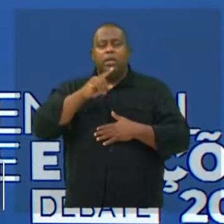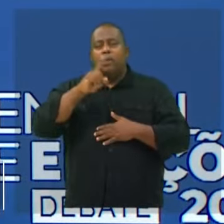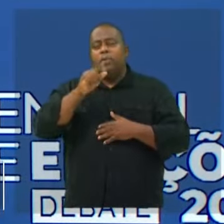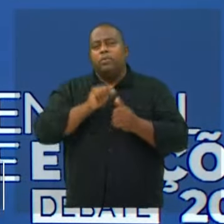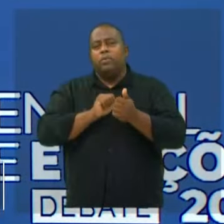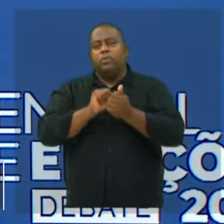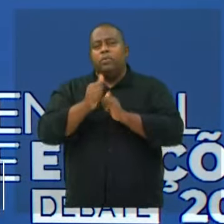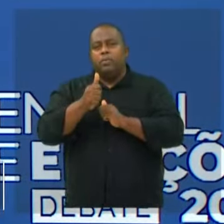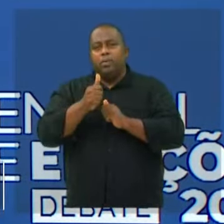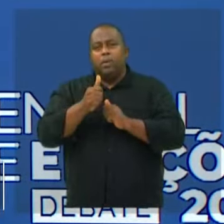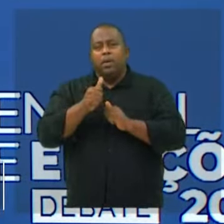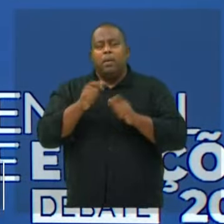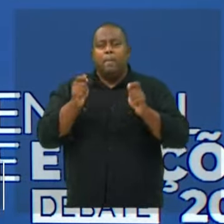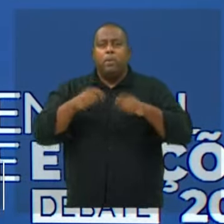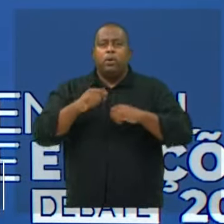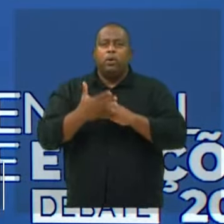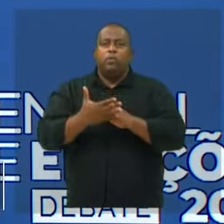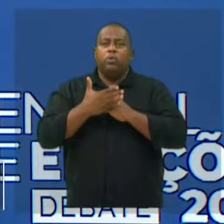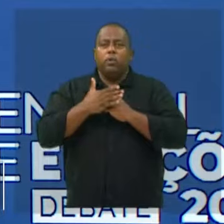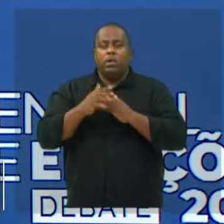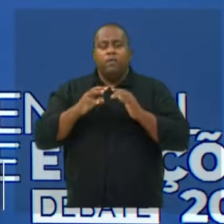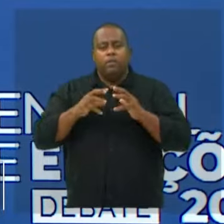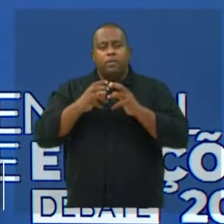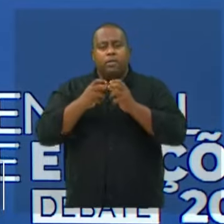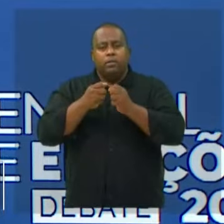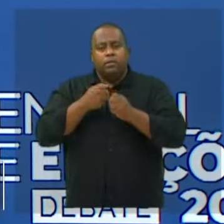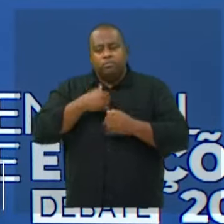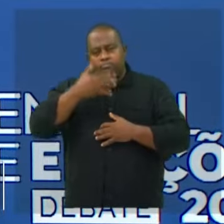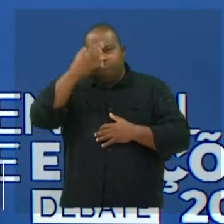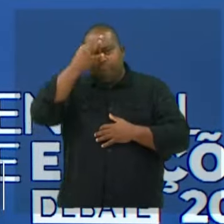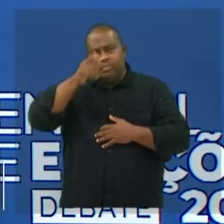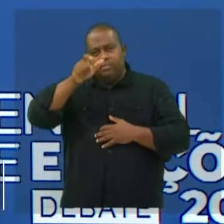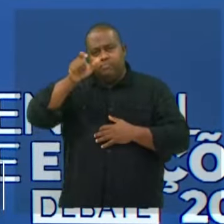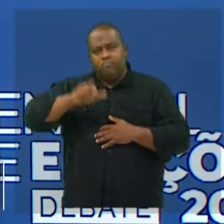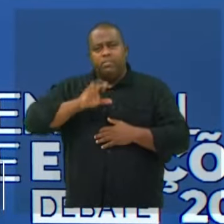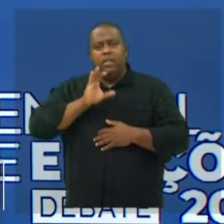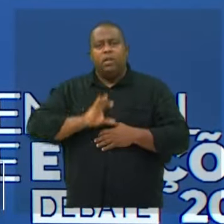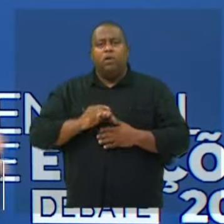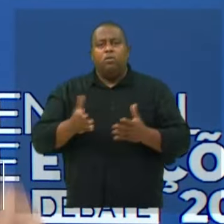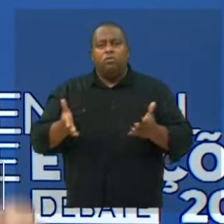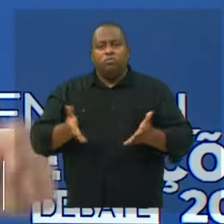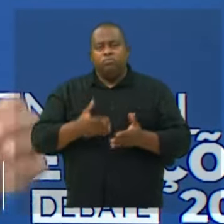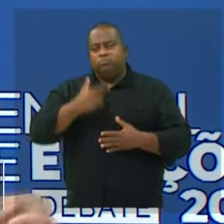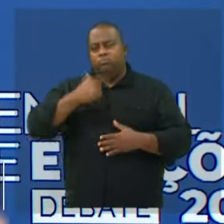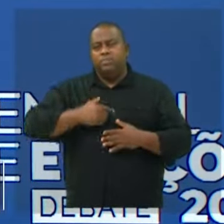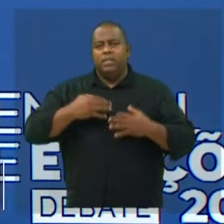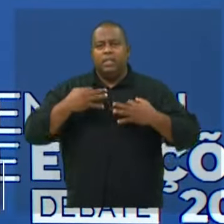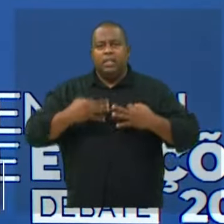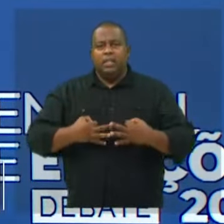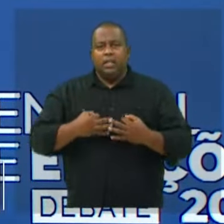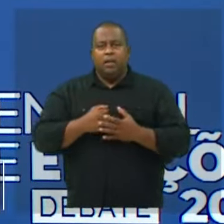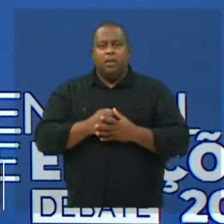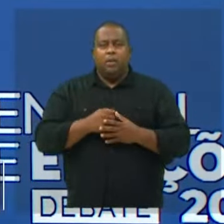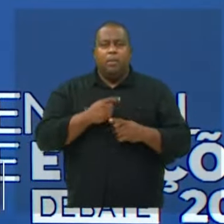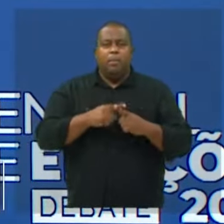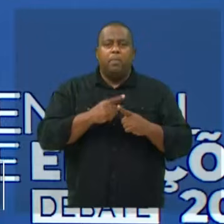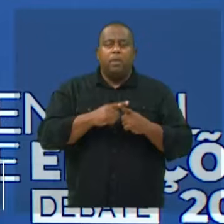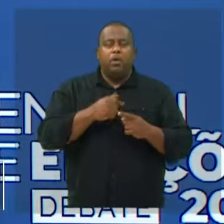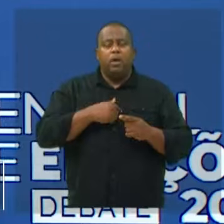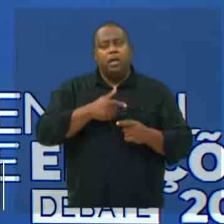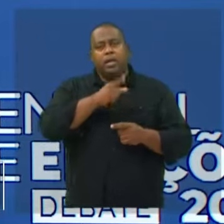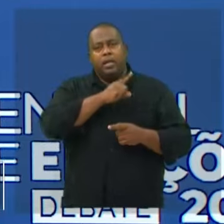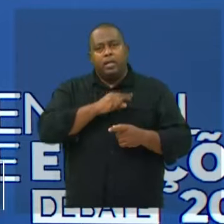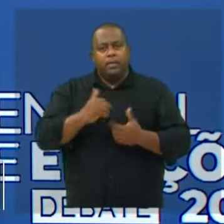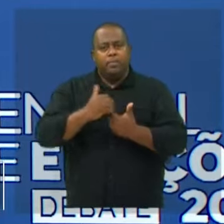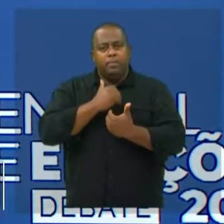Esporte e o que ela pode fazer fazer com a formação de um caráter de um cidadão Se hoje sou homem de bem É porque a cedel funcionou que a cedel me orientou